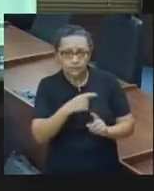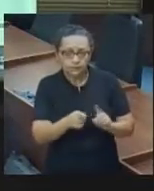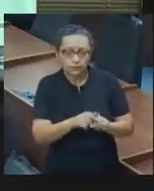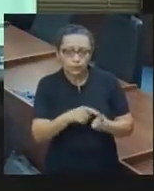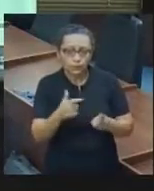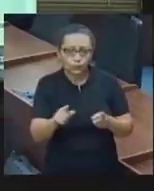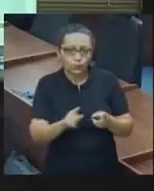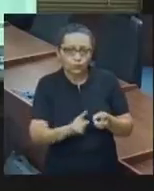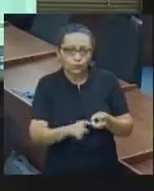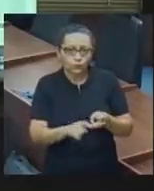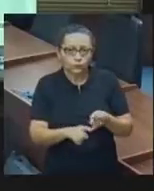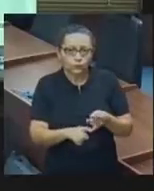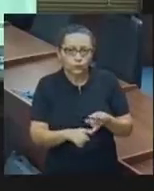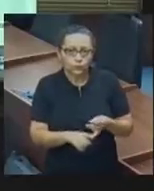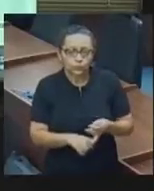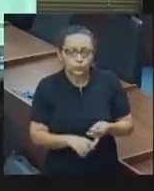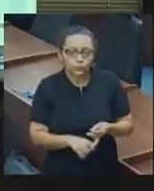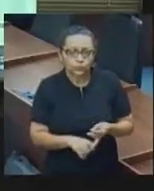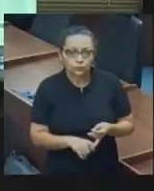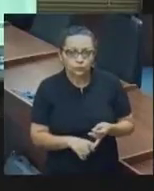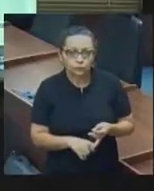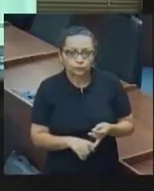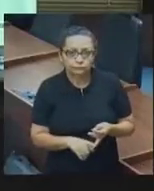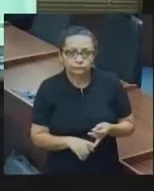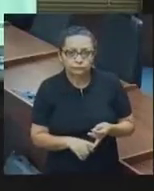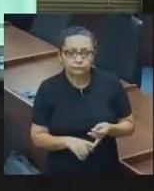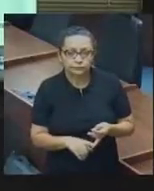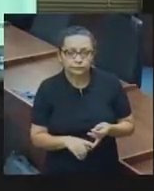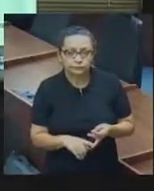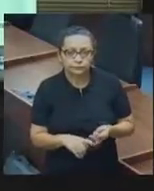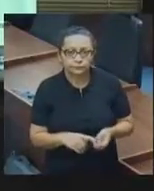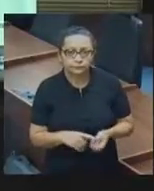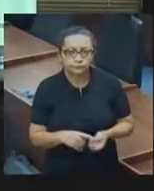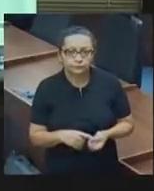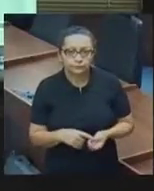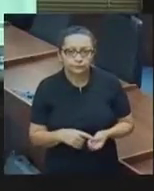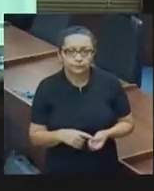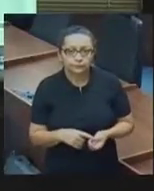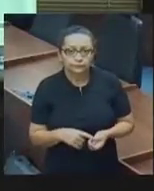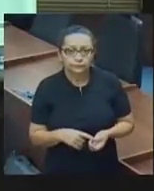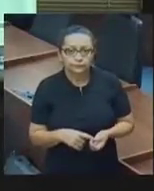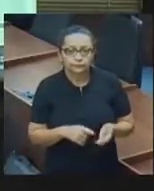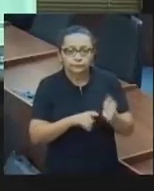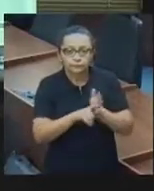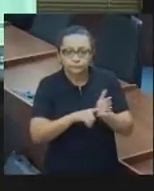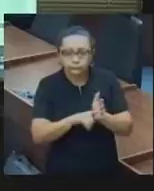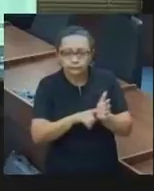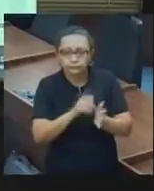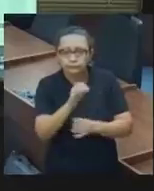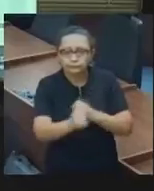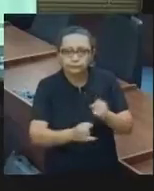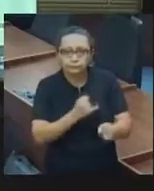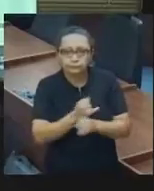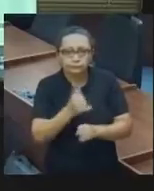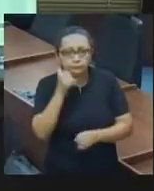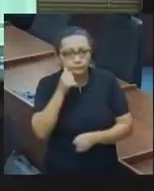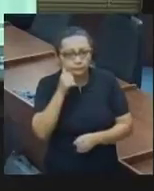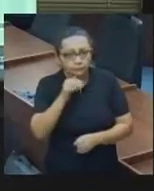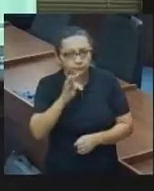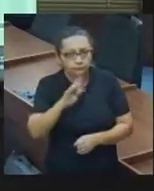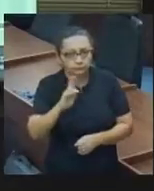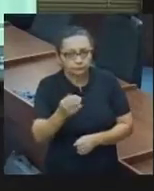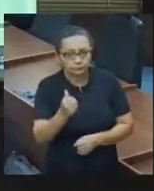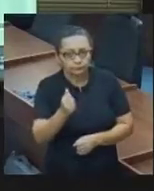então é seguir esse exemplo da do site da thaís frota arquitetura